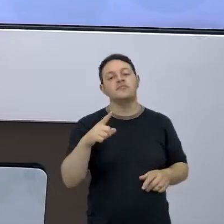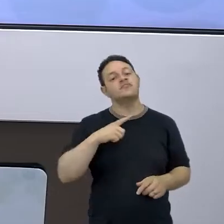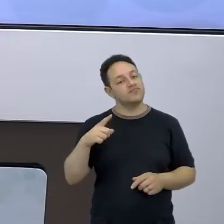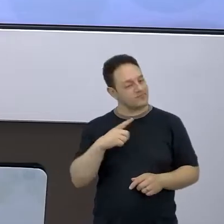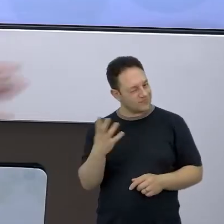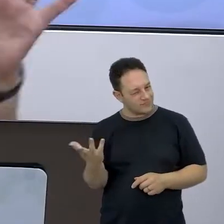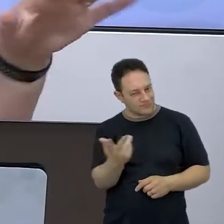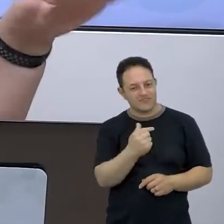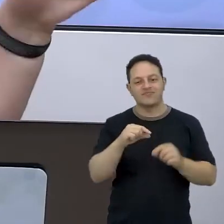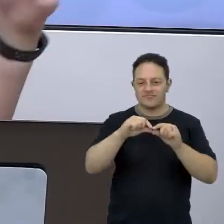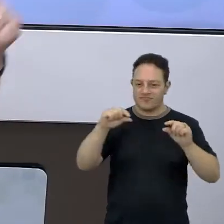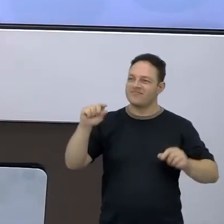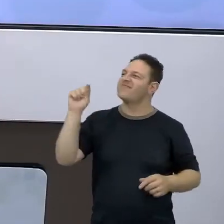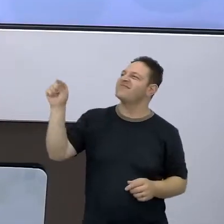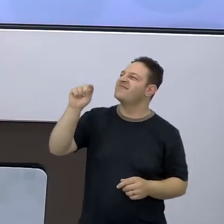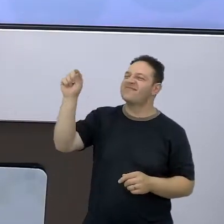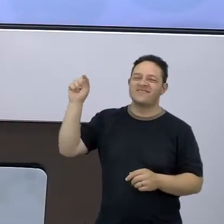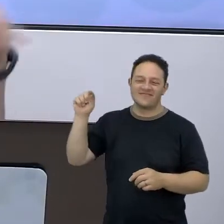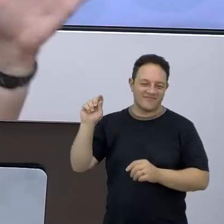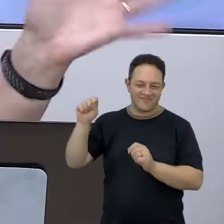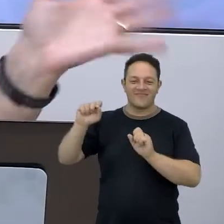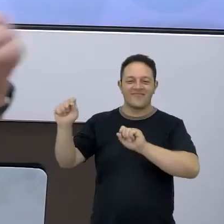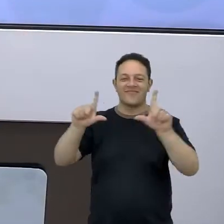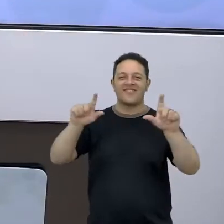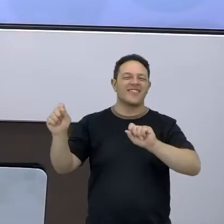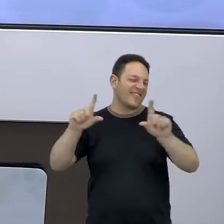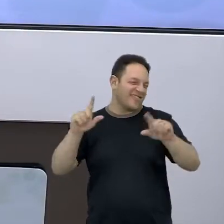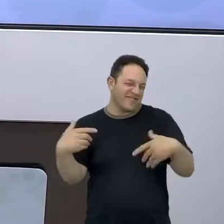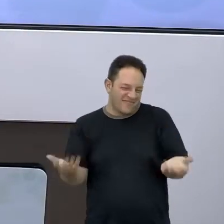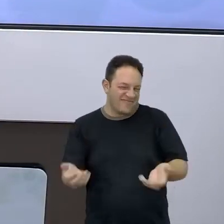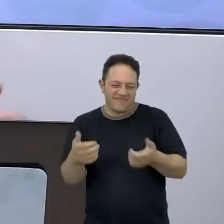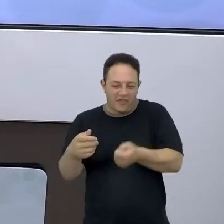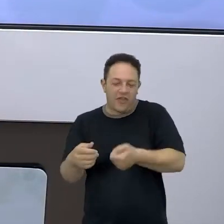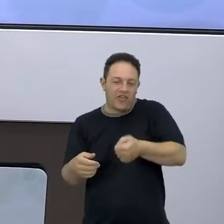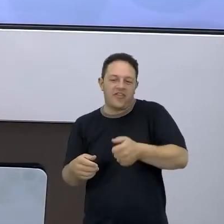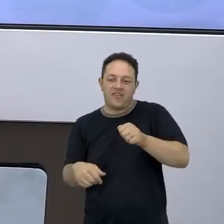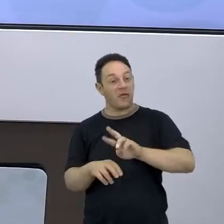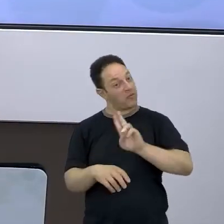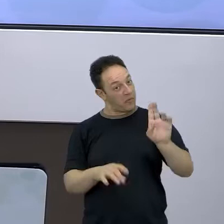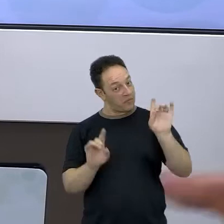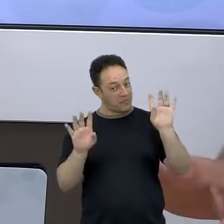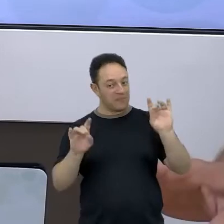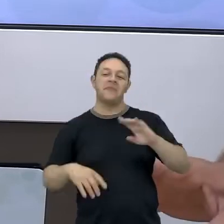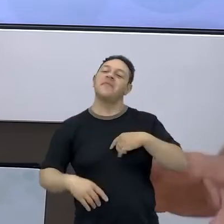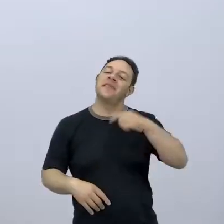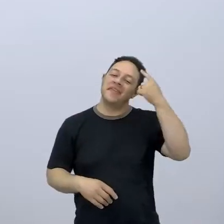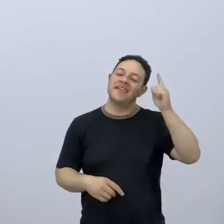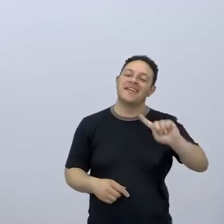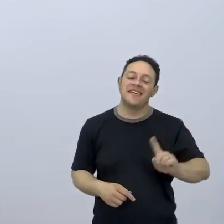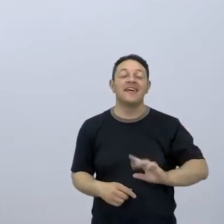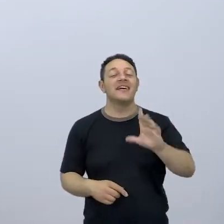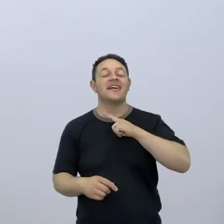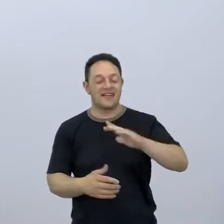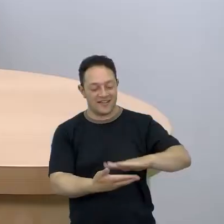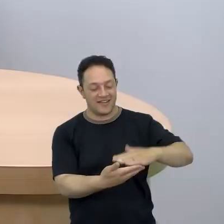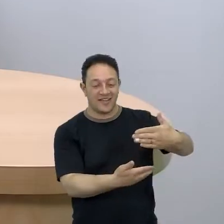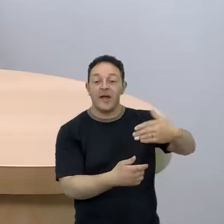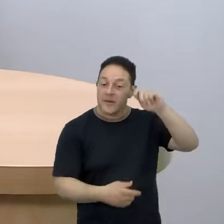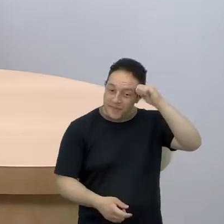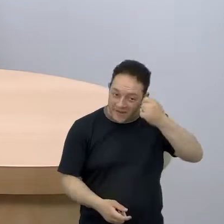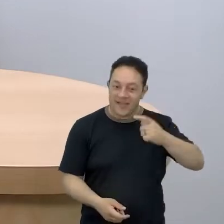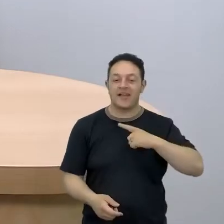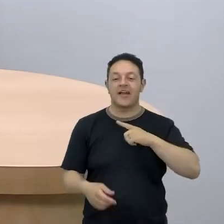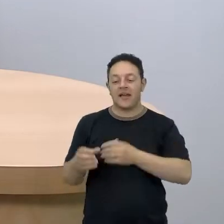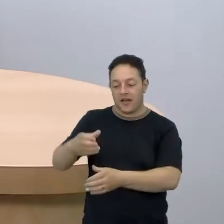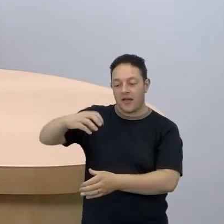trackball. Você viu o trequinho de mudar um slide. É o passador, né? Passador fácil, de né? slide, trackball, que chique. Tem o notebook, ele é preto, o notebook. Tem a